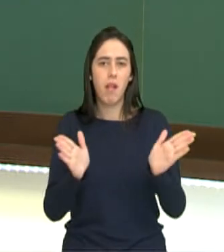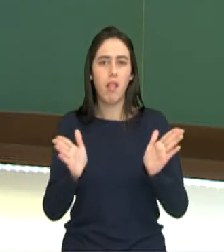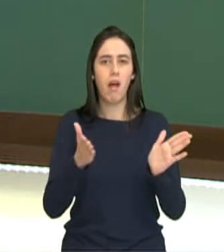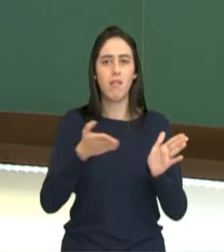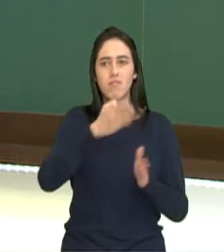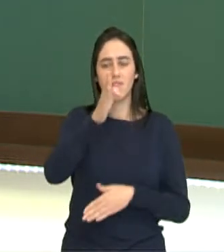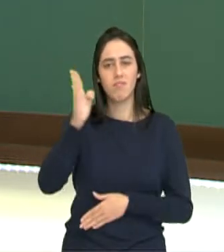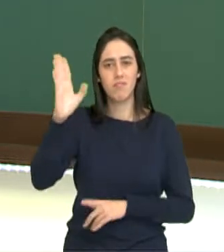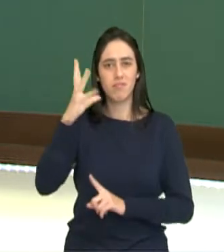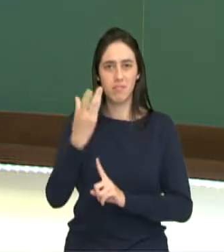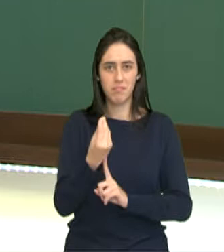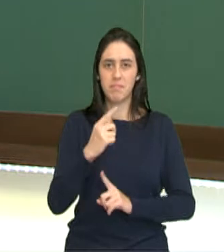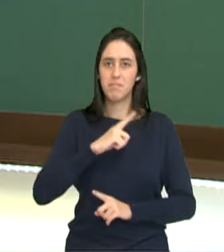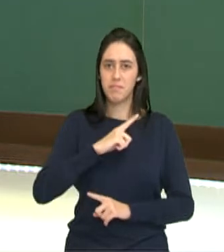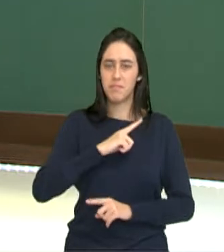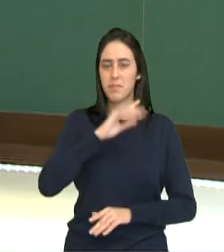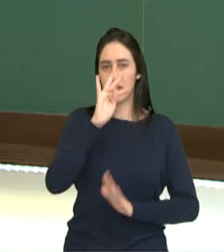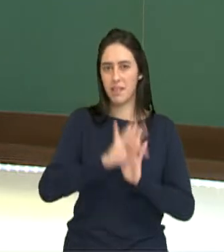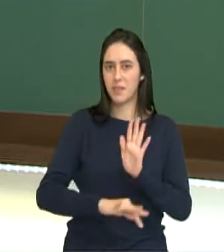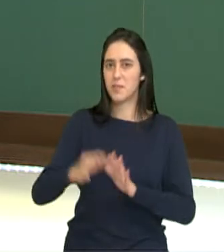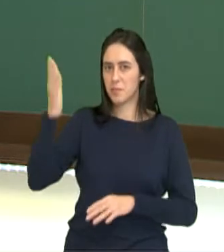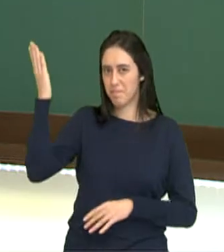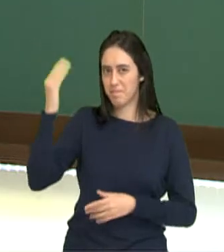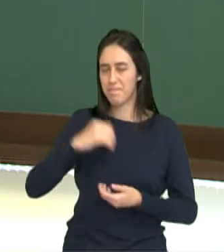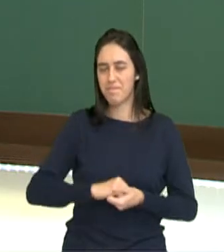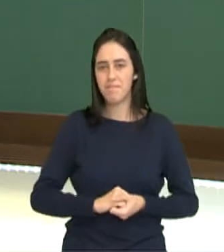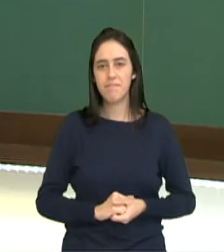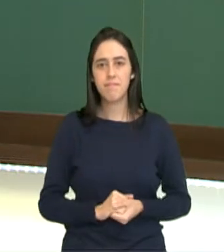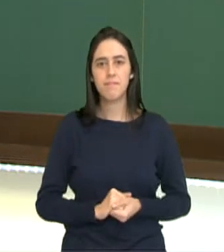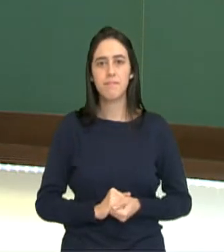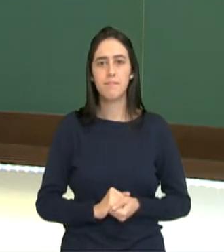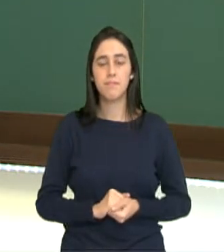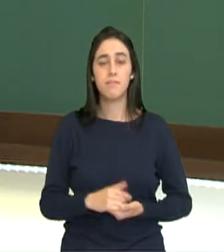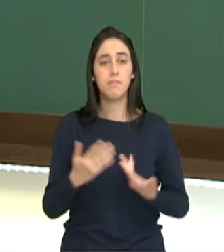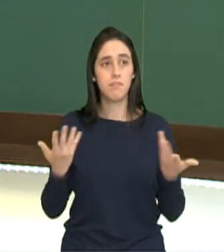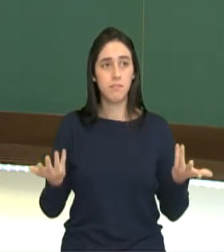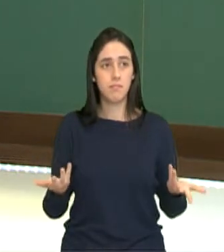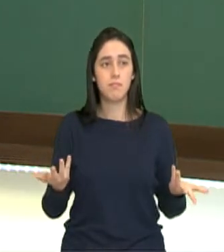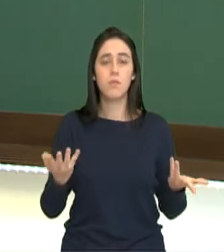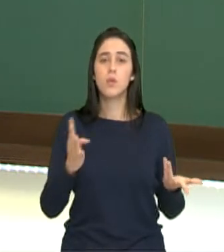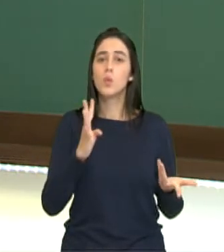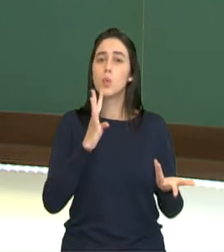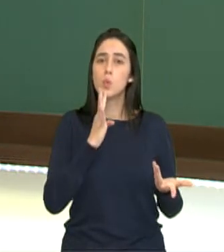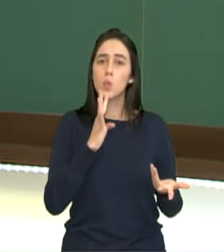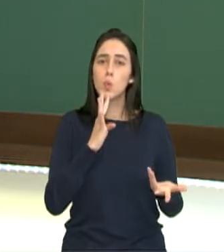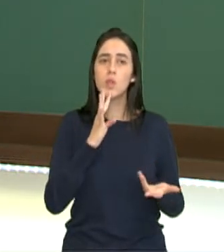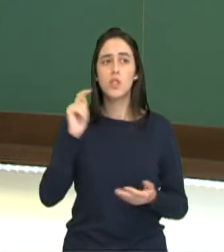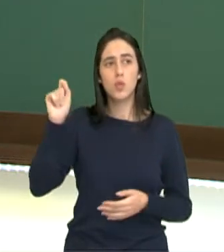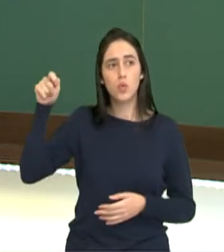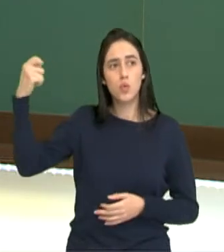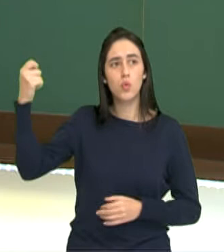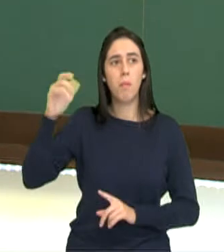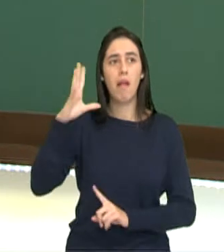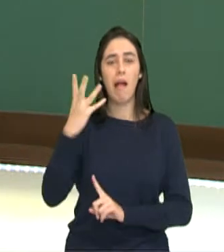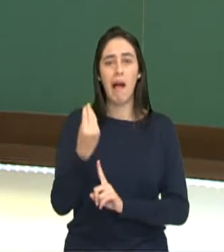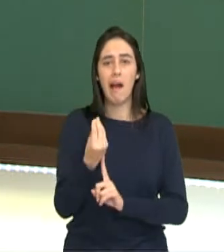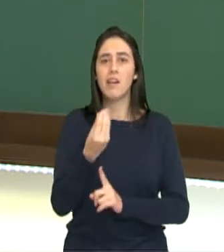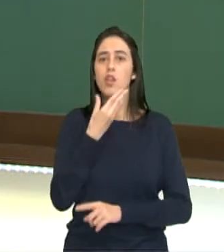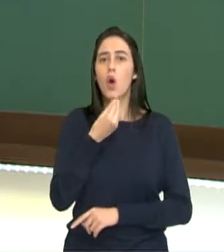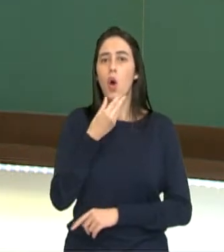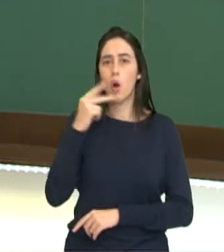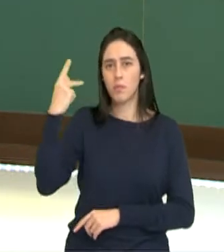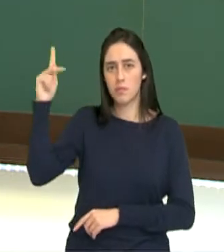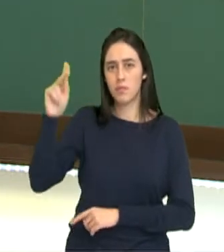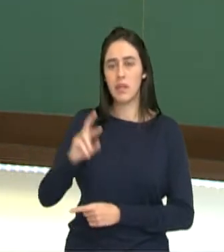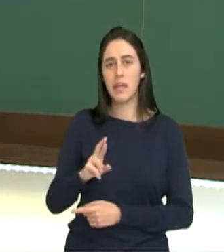contida aqui no nosso trecho de texto, tá ok? Então, pessoal, vamos conhecer um pouquinho mais sobre a arte do Rimão Guimarães, né?